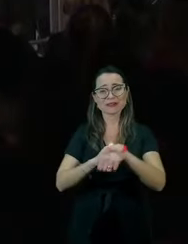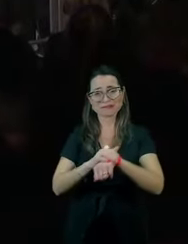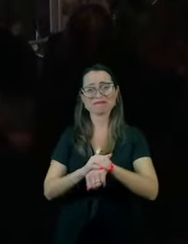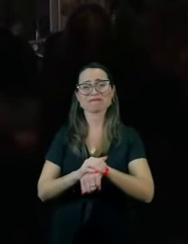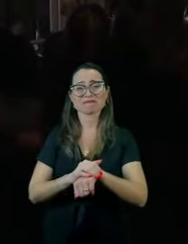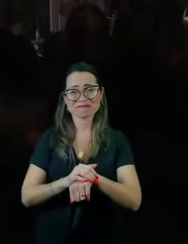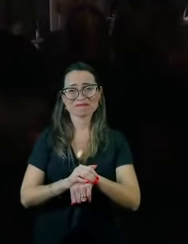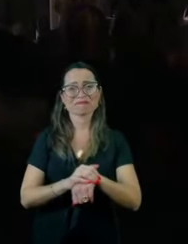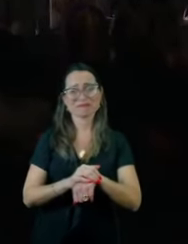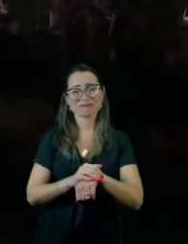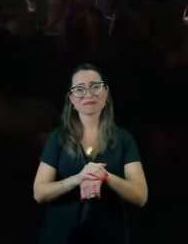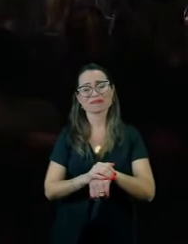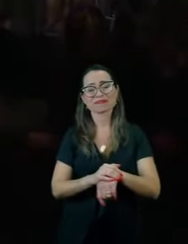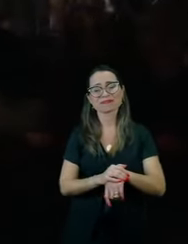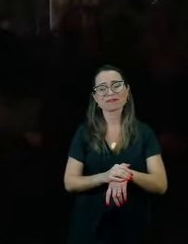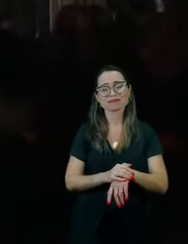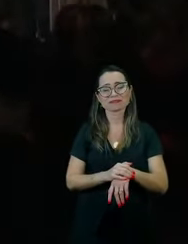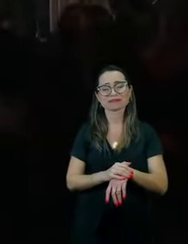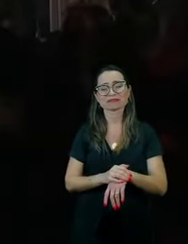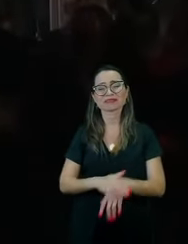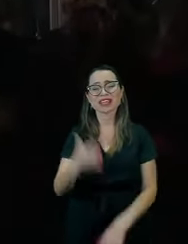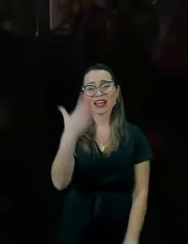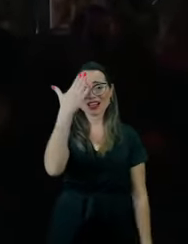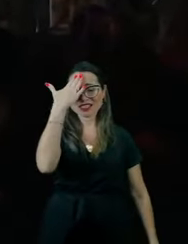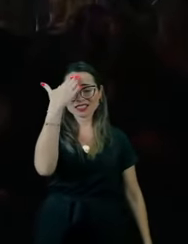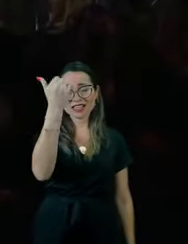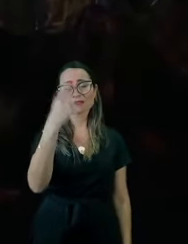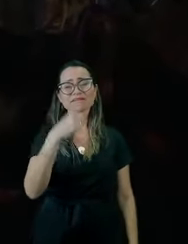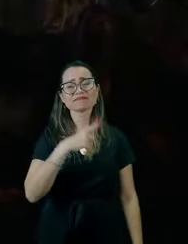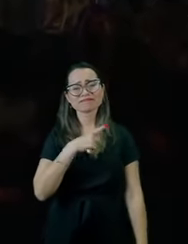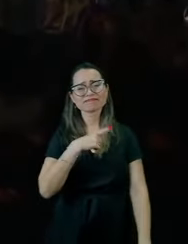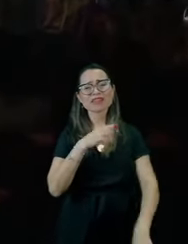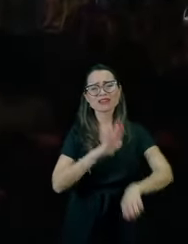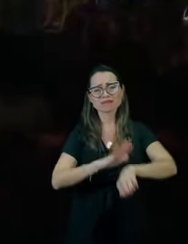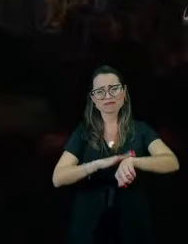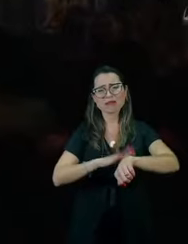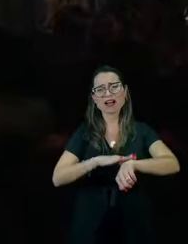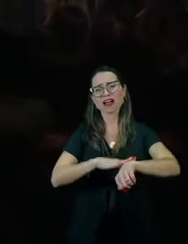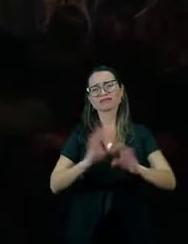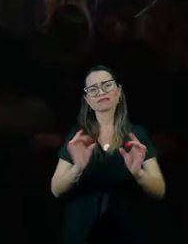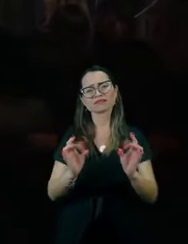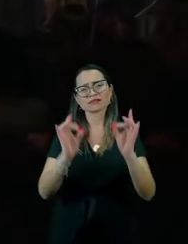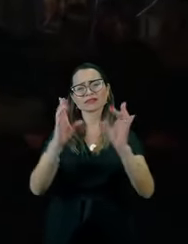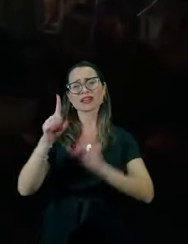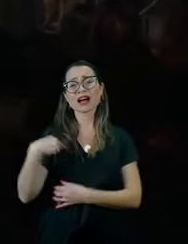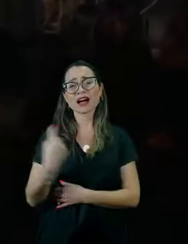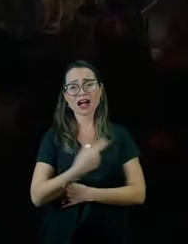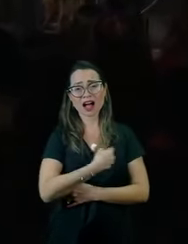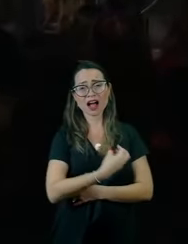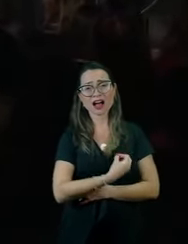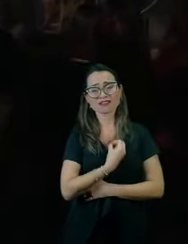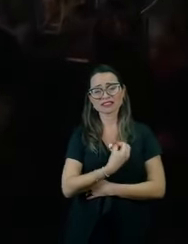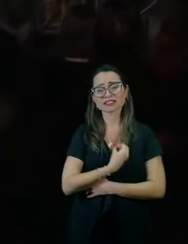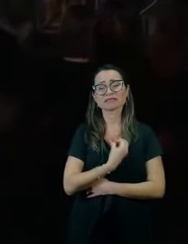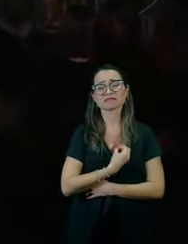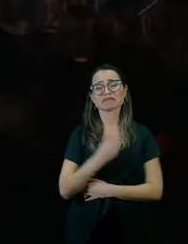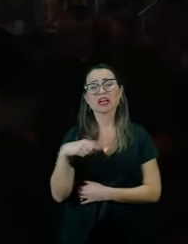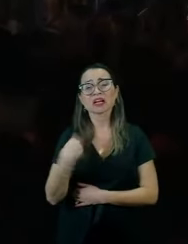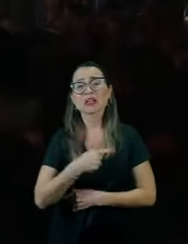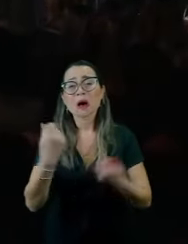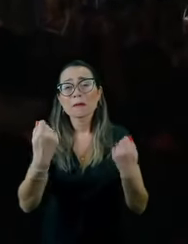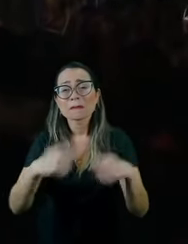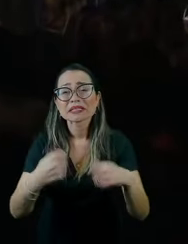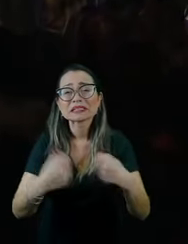Sabe, existem alguns momentos tão especiais na nossa vida, onde nós precisamos levantar